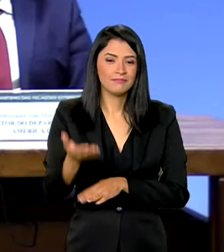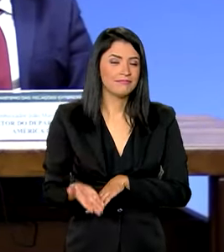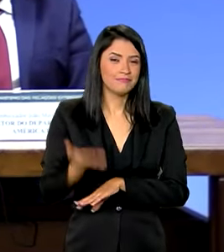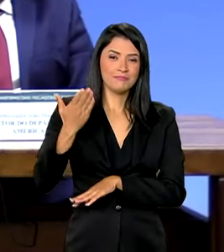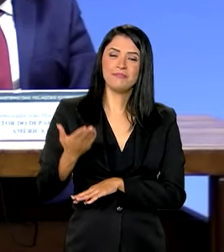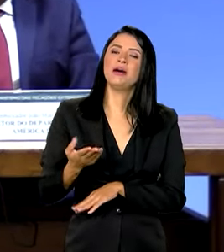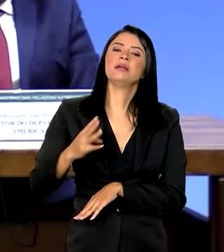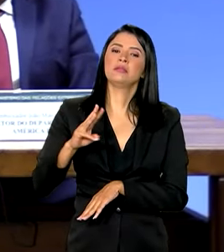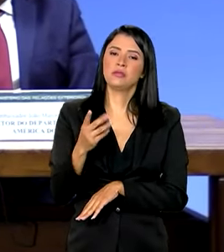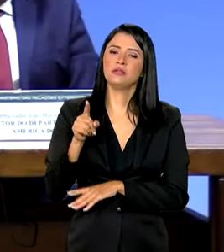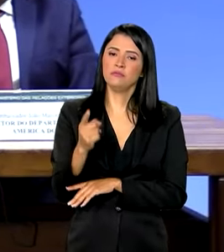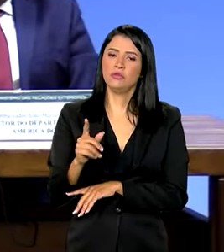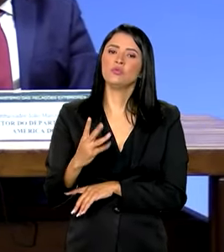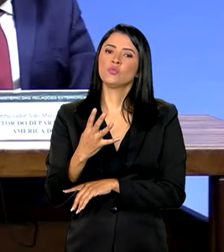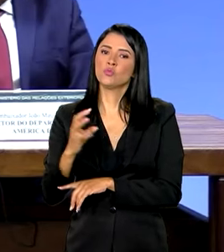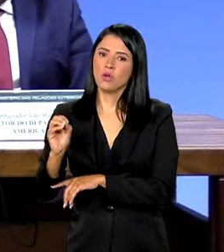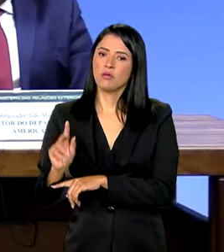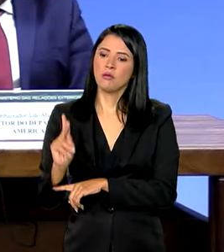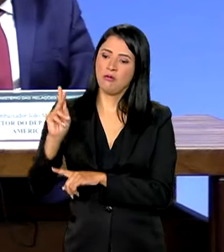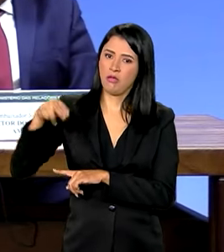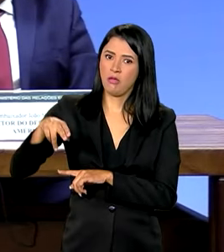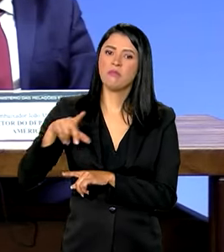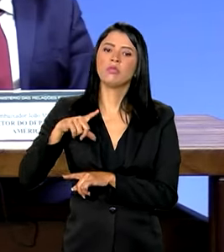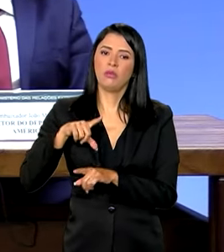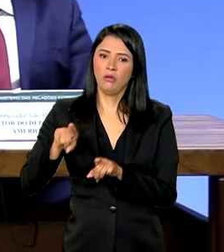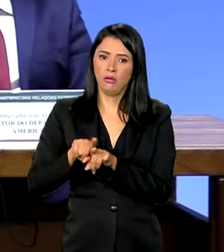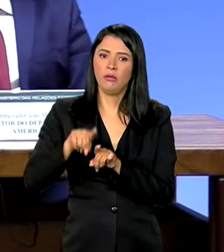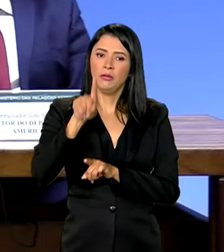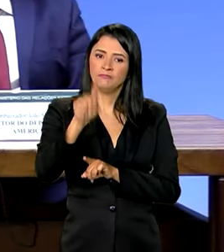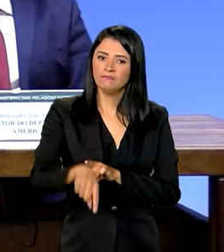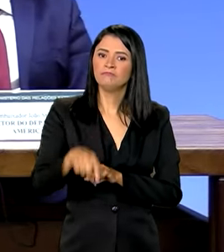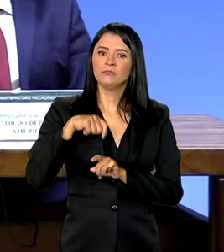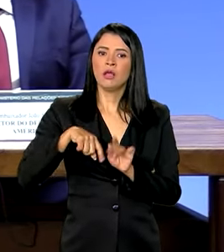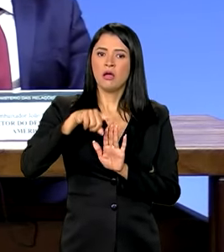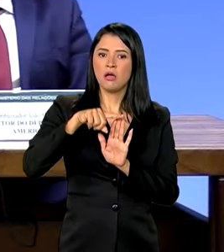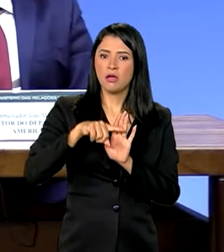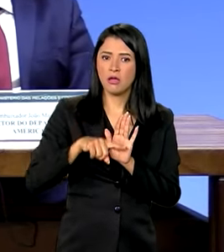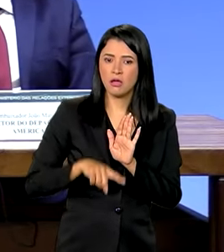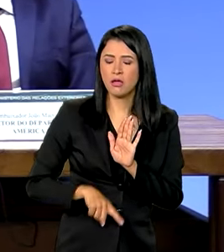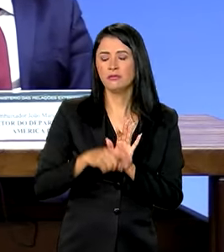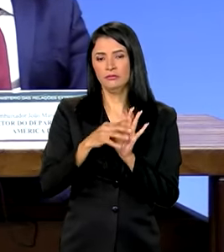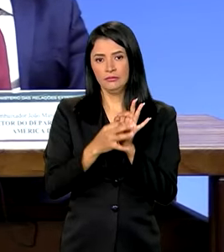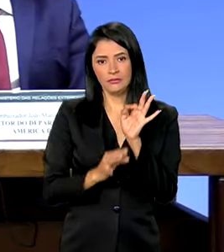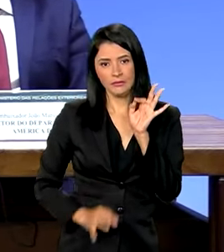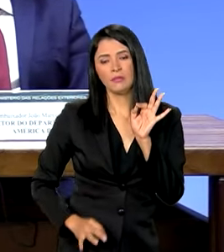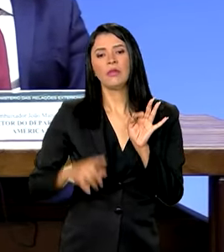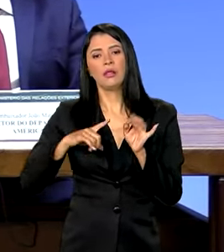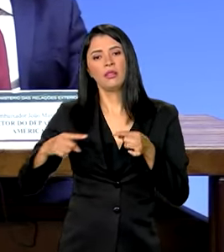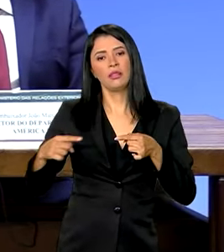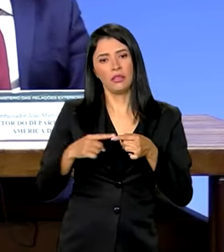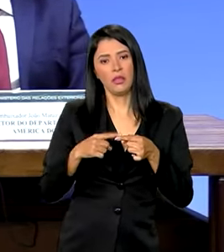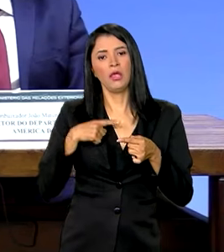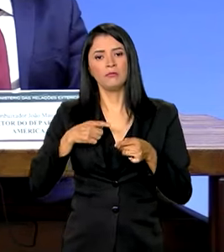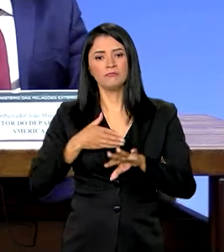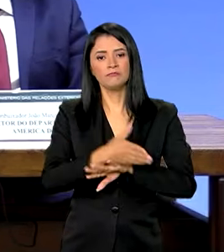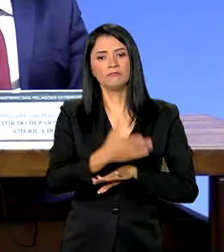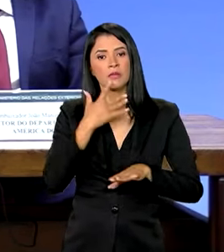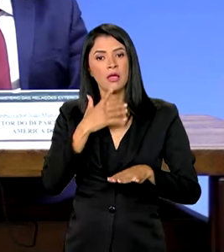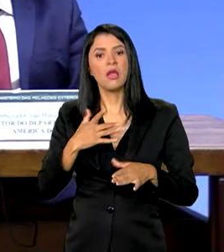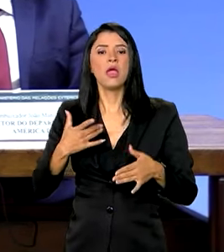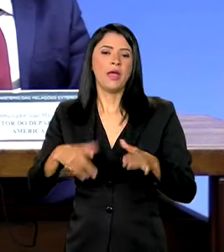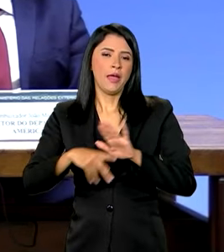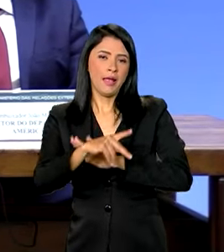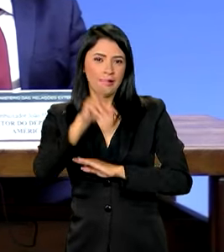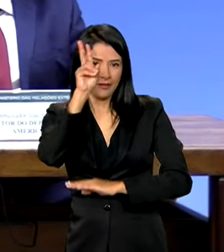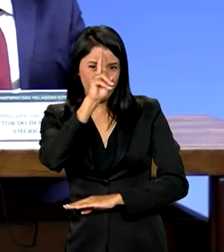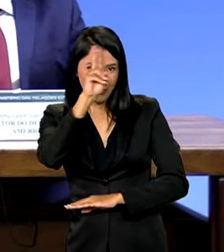mais de 3.400 quilômetros, o que implica necessariamente uma agenda muito abrangente, que vai desde integração física, e vamos lembrar,